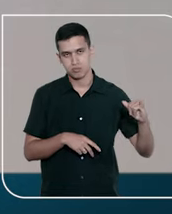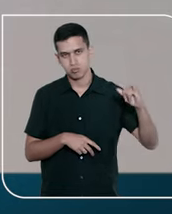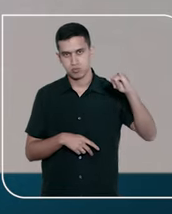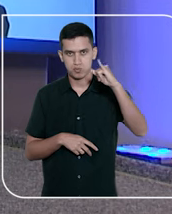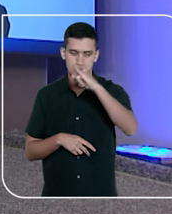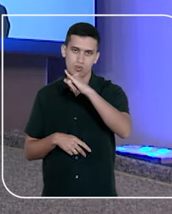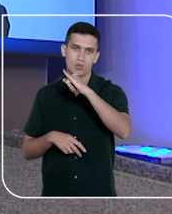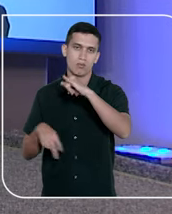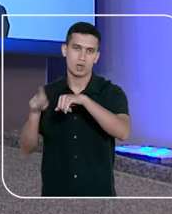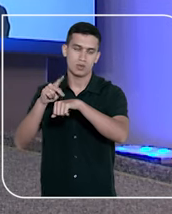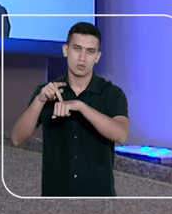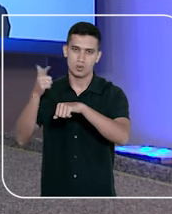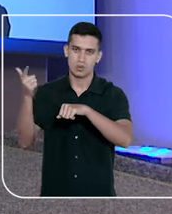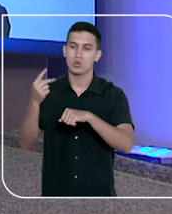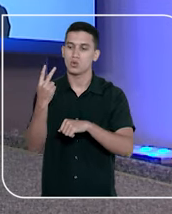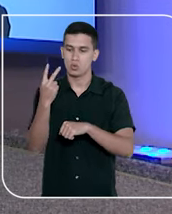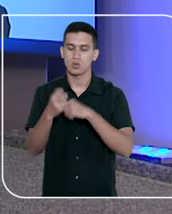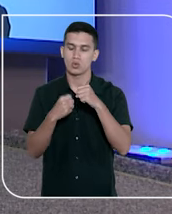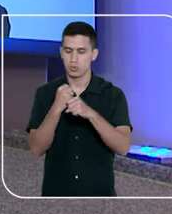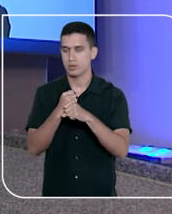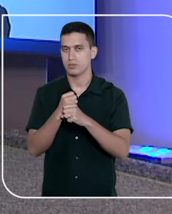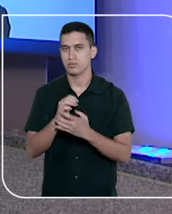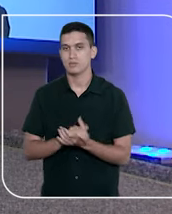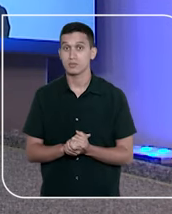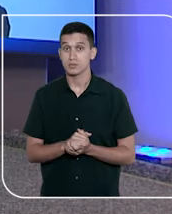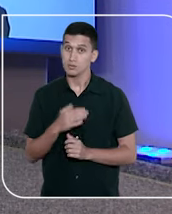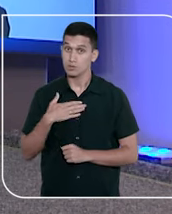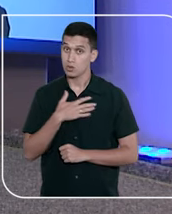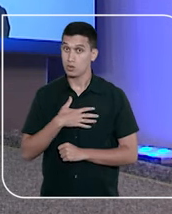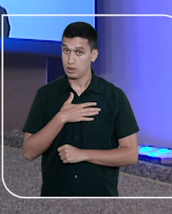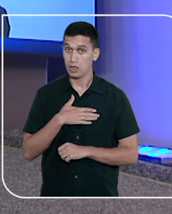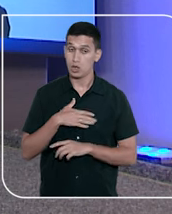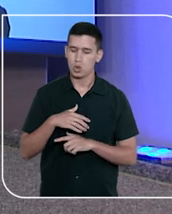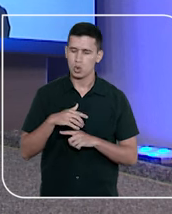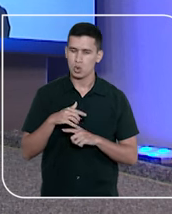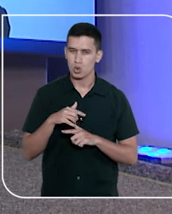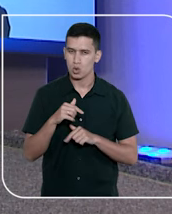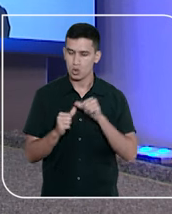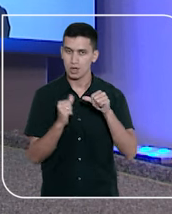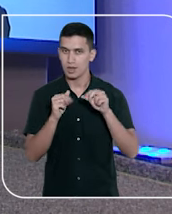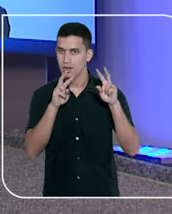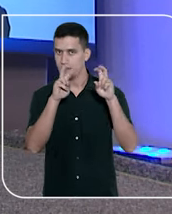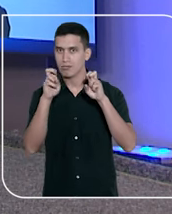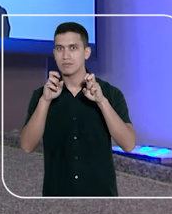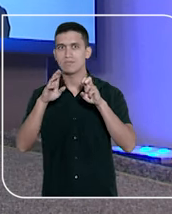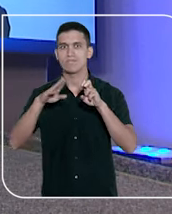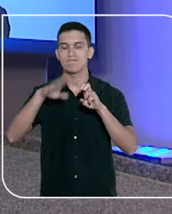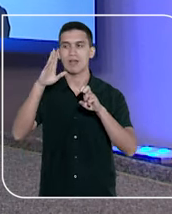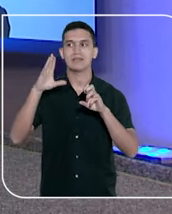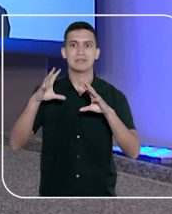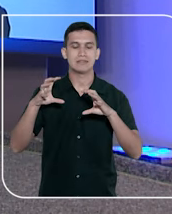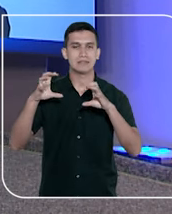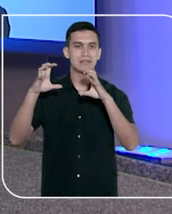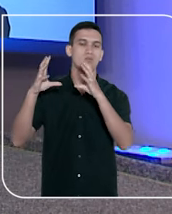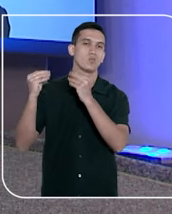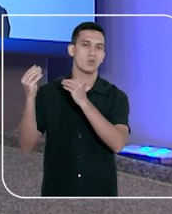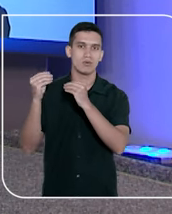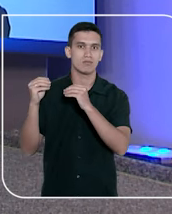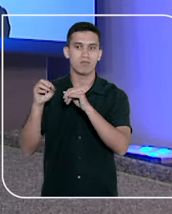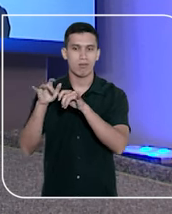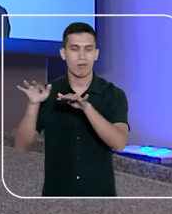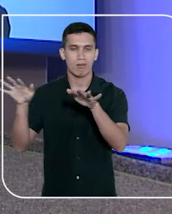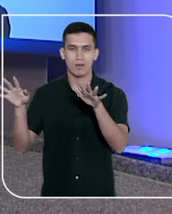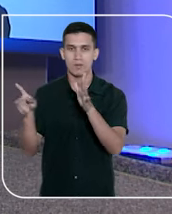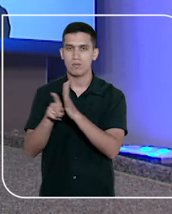do evento. Agora eu quero partir para um assunto ainda, ou bem mais polêmico, né? Mais até do que o que a gente vem conversando até então. Doutor Bruno, no caso